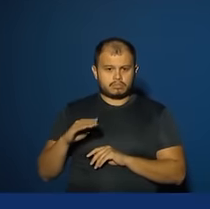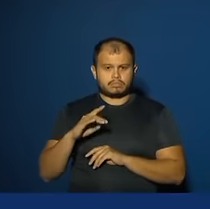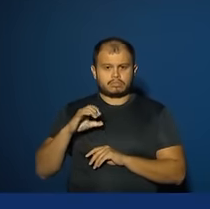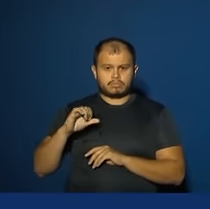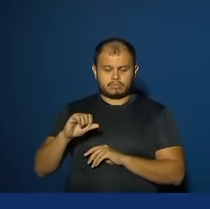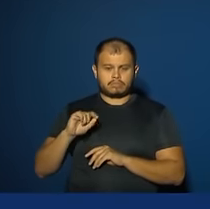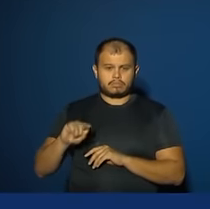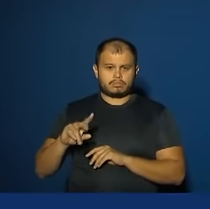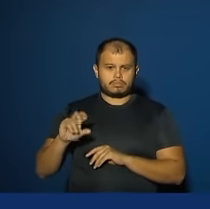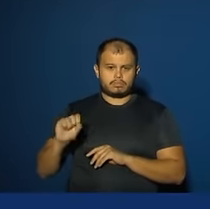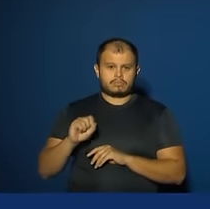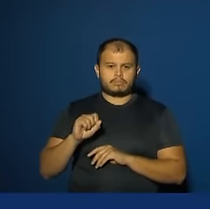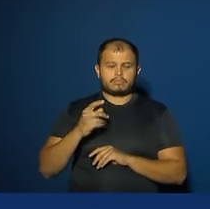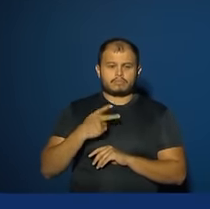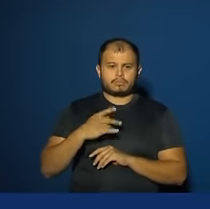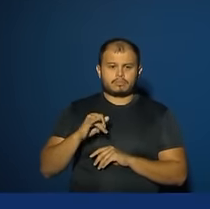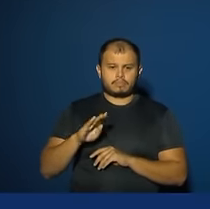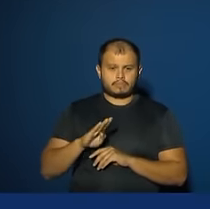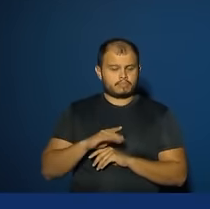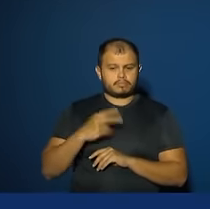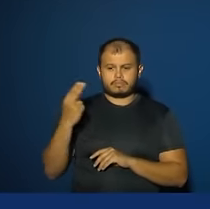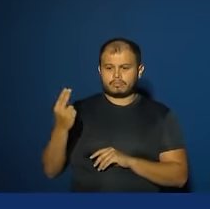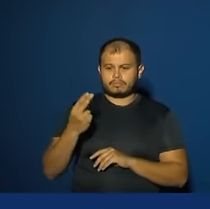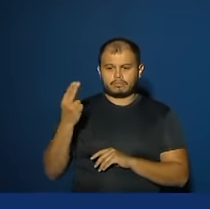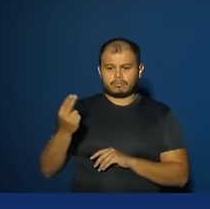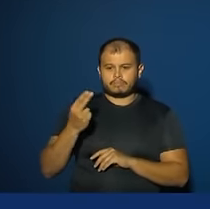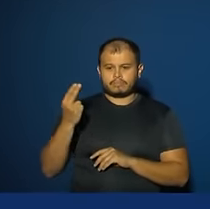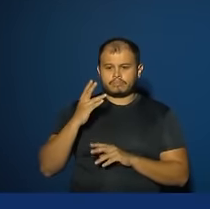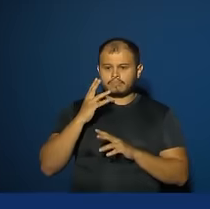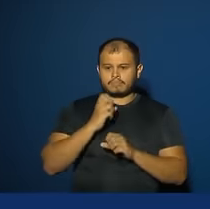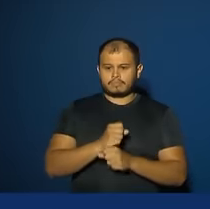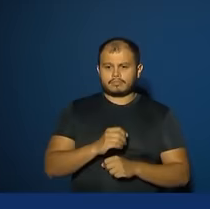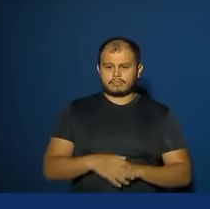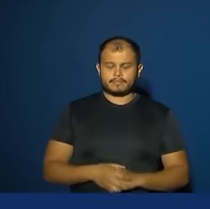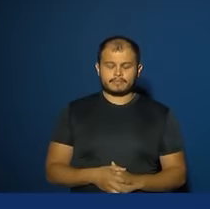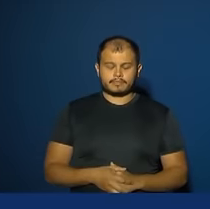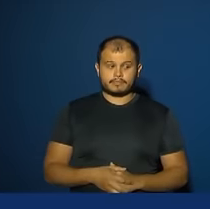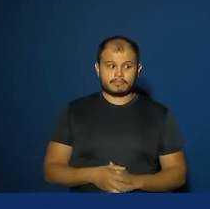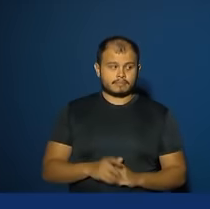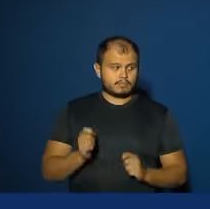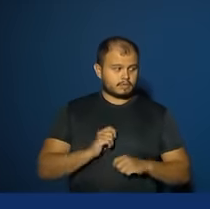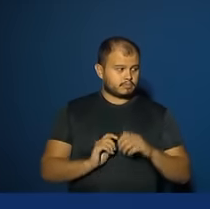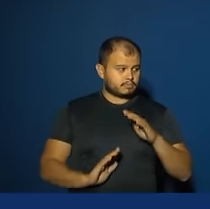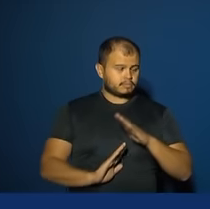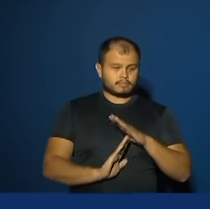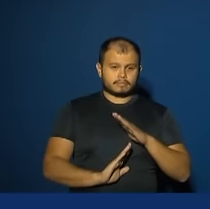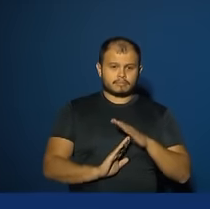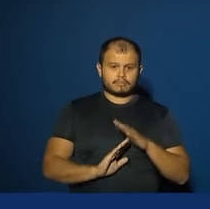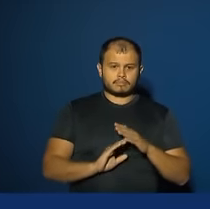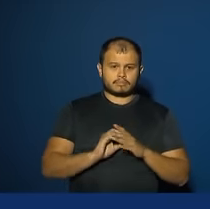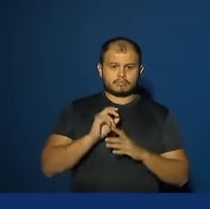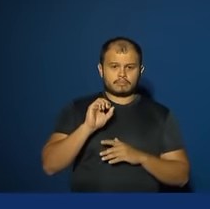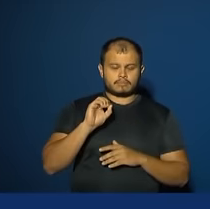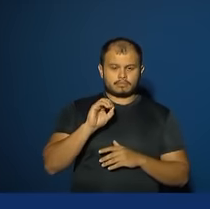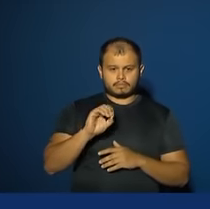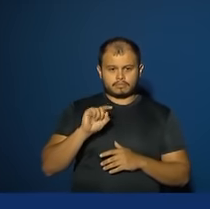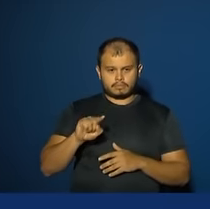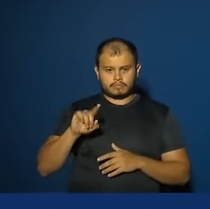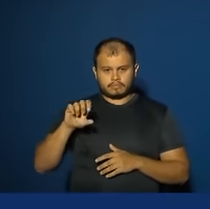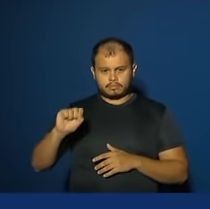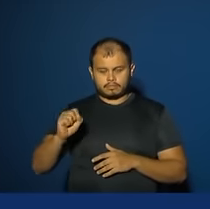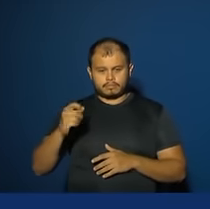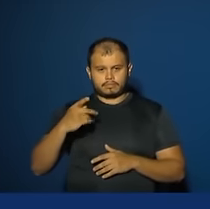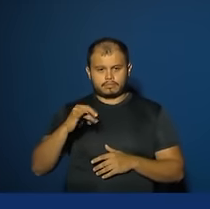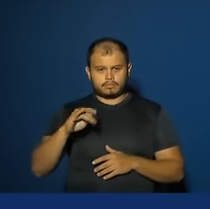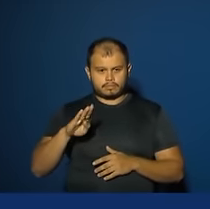crescimento de 1,8% do PIB. Ninguém consegue chegar nessa conta. A gente consegue chegar, no máximo, a 0,8% do PIB a mais de arrecadação.